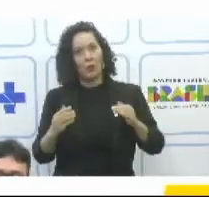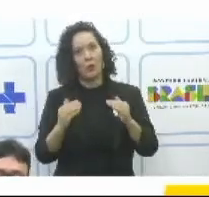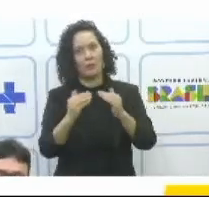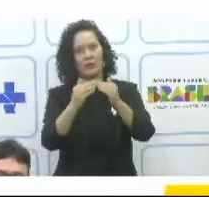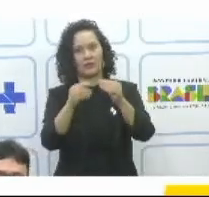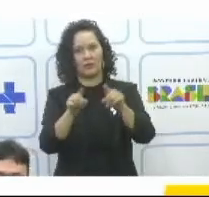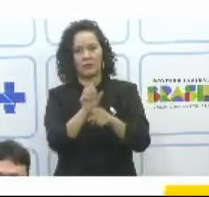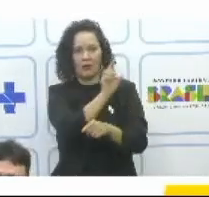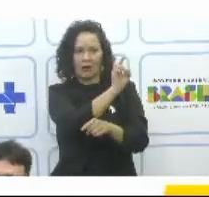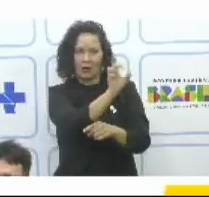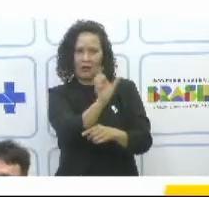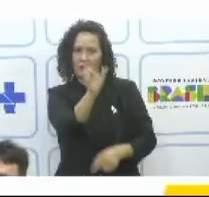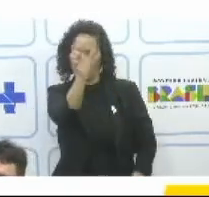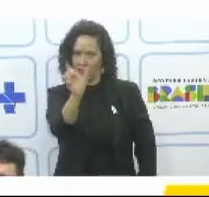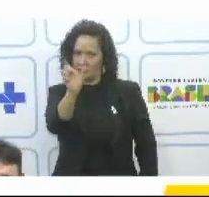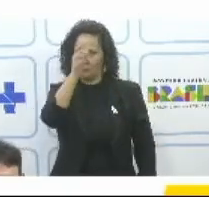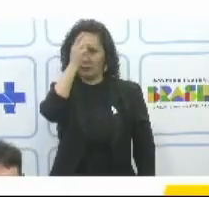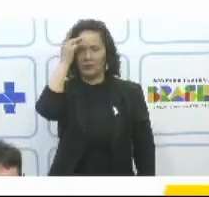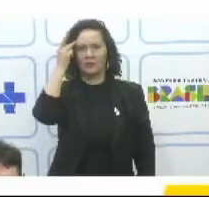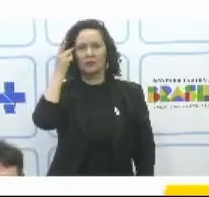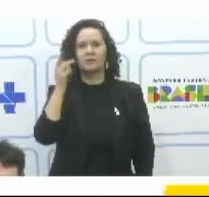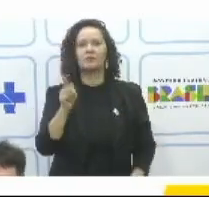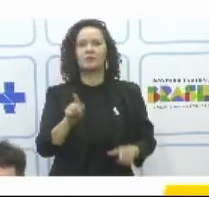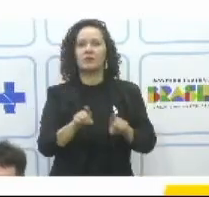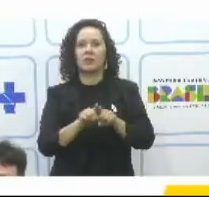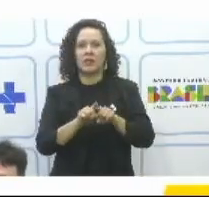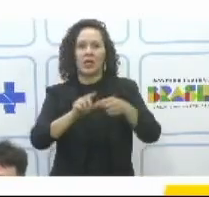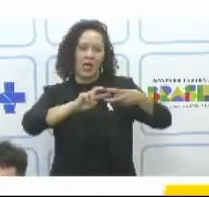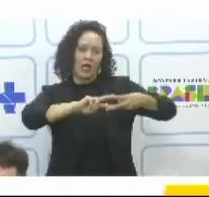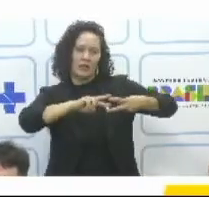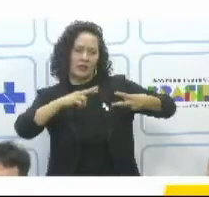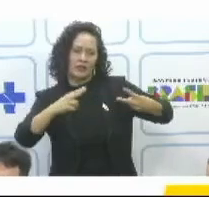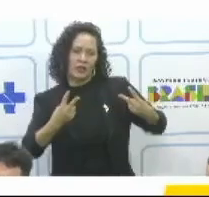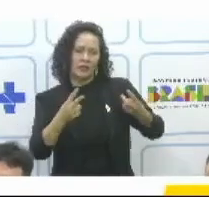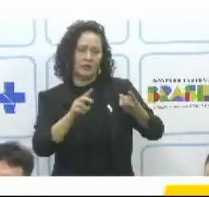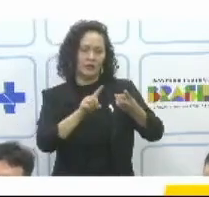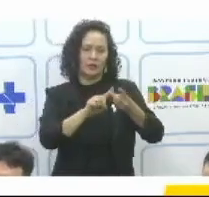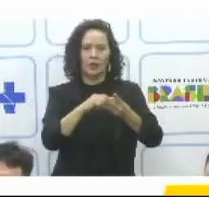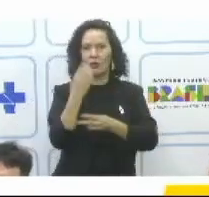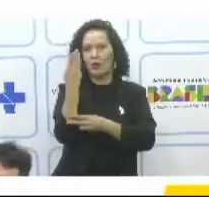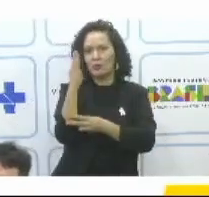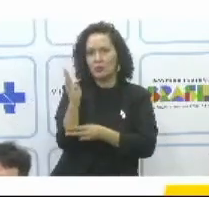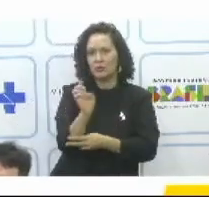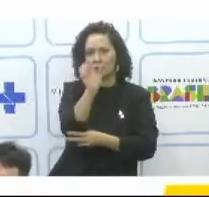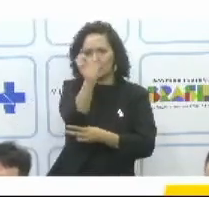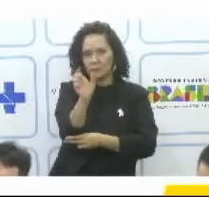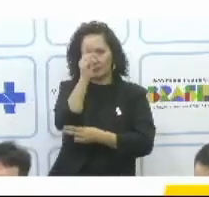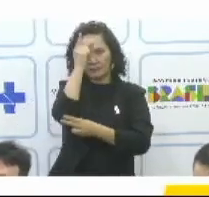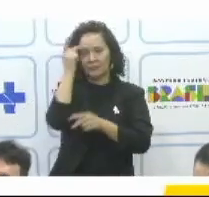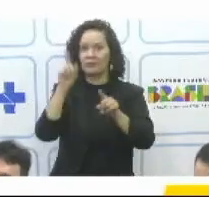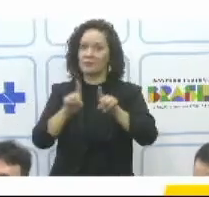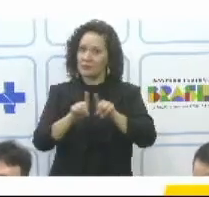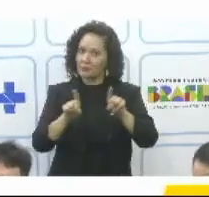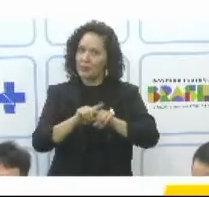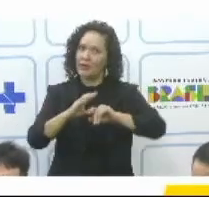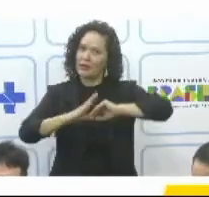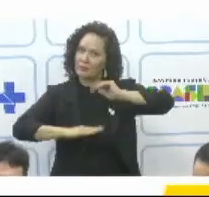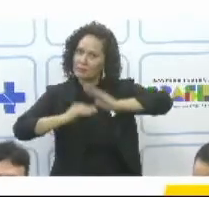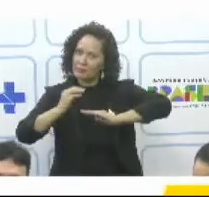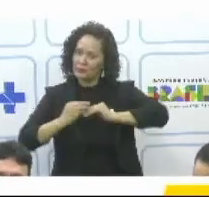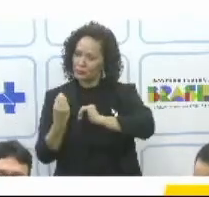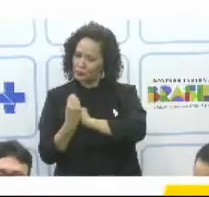questões individuais, né, então genéticas, né, a biologia de cada um, mas também trazendo, né, as práticas